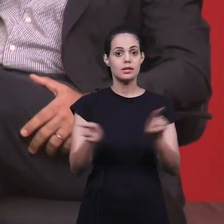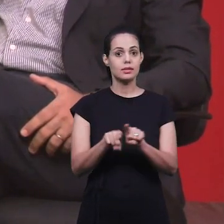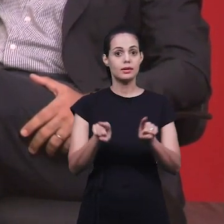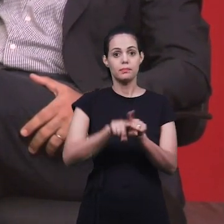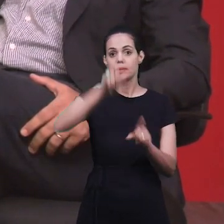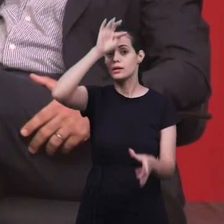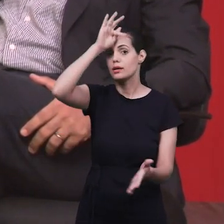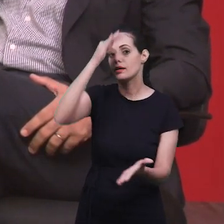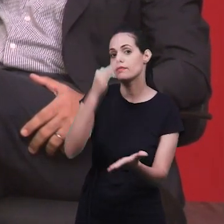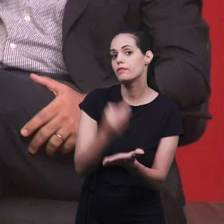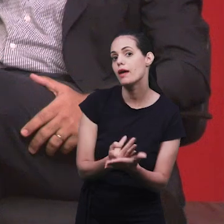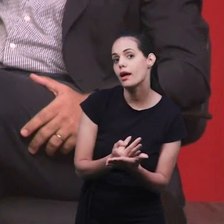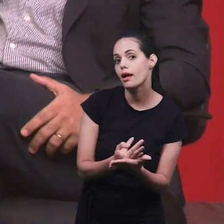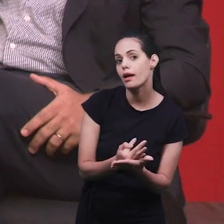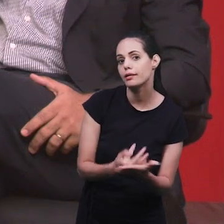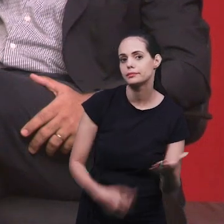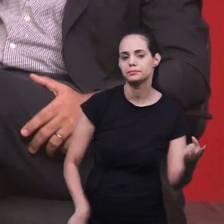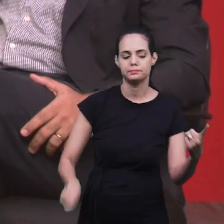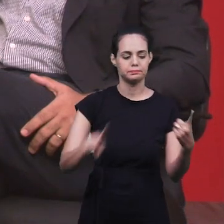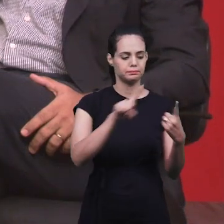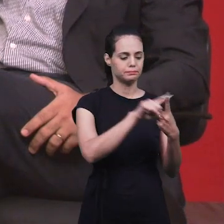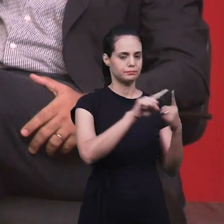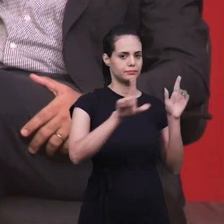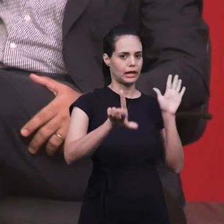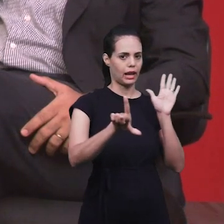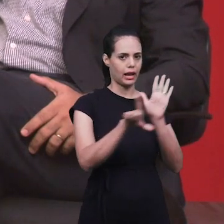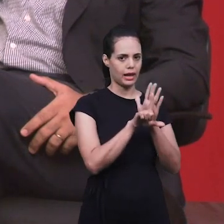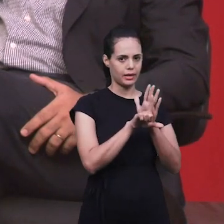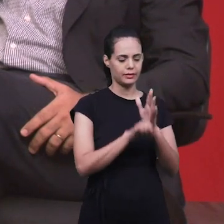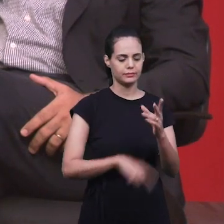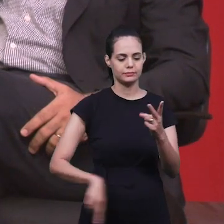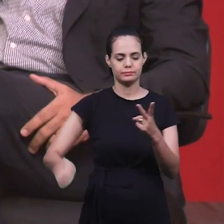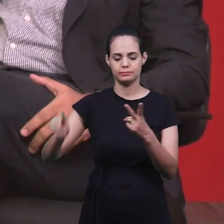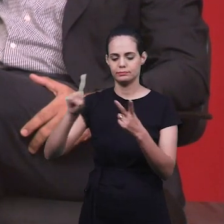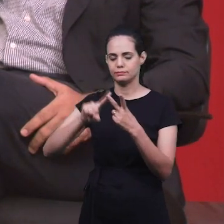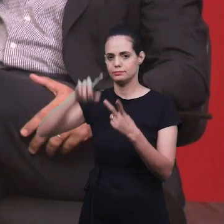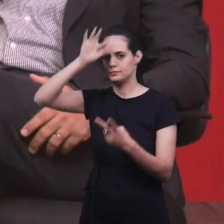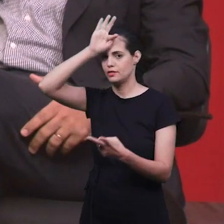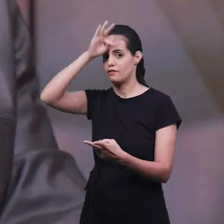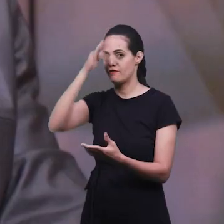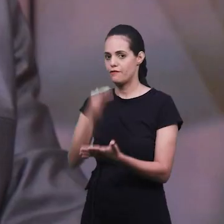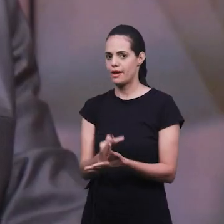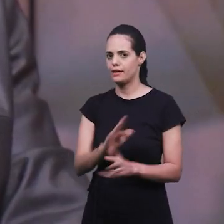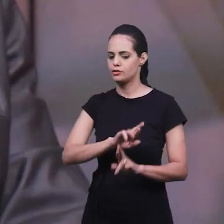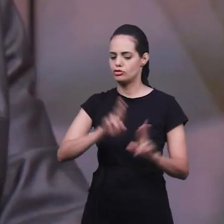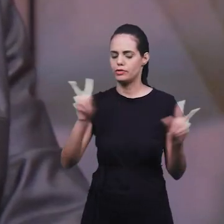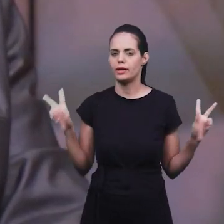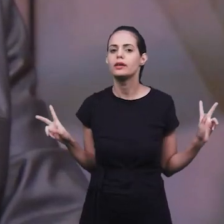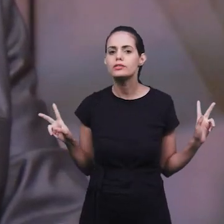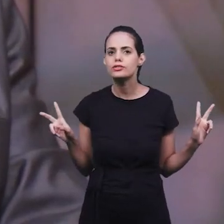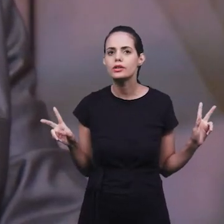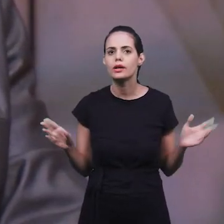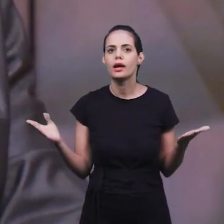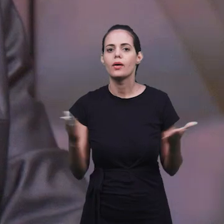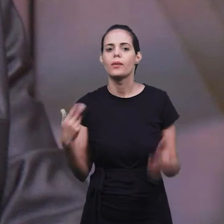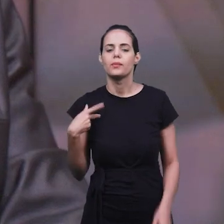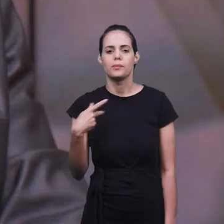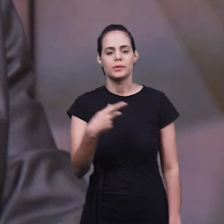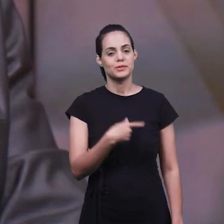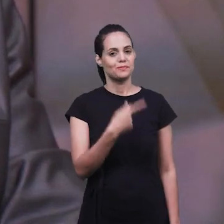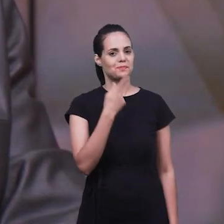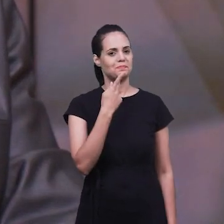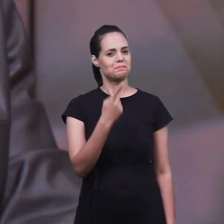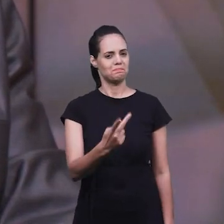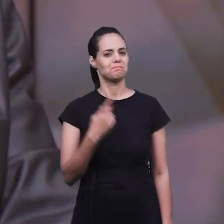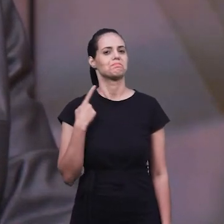lei e a fé, a lei e a graça. E essa parte que o pastor Antônio Carlos vai trazer agora vai